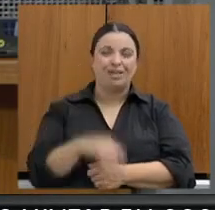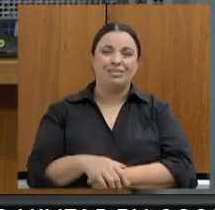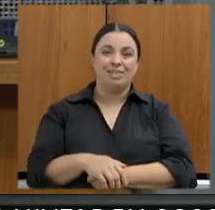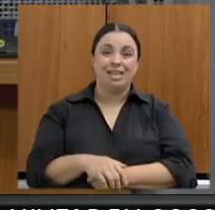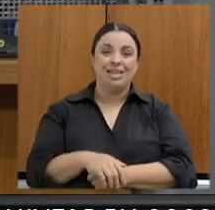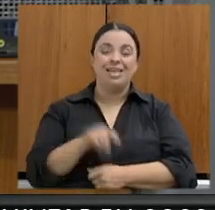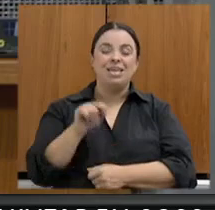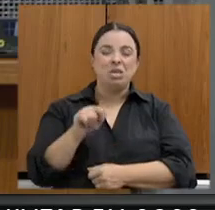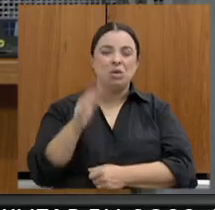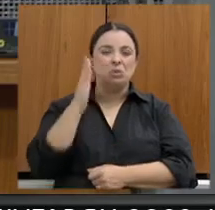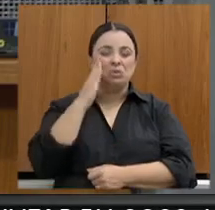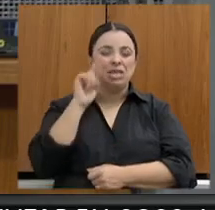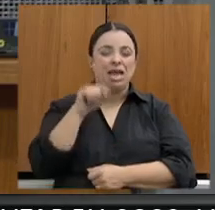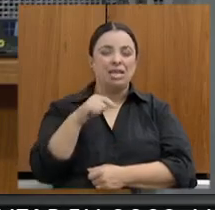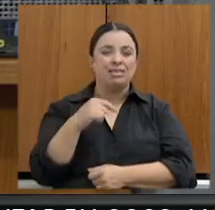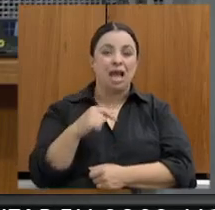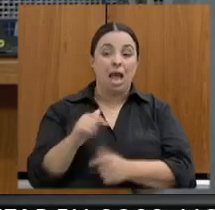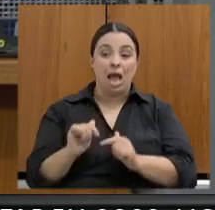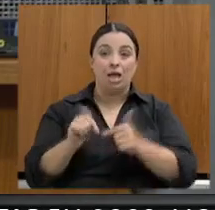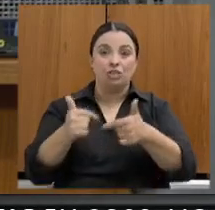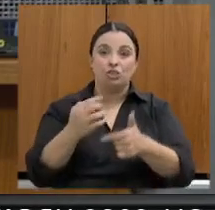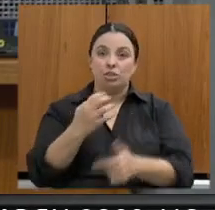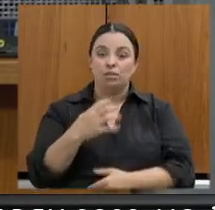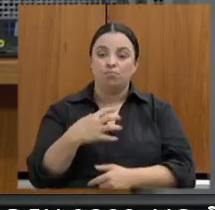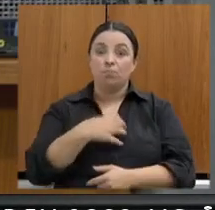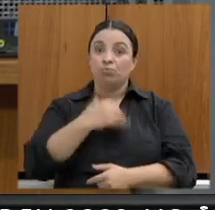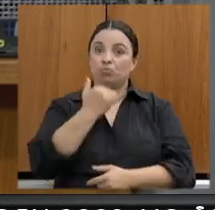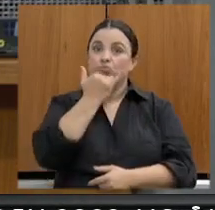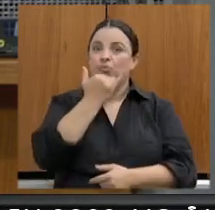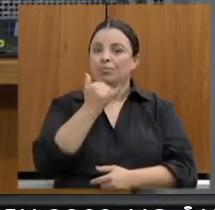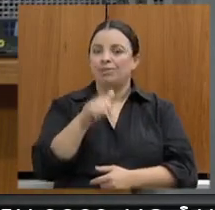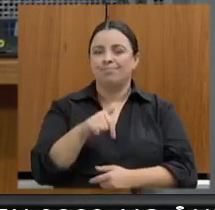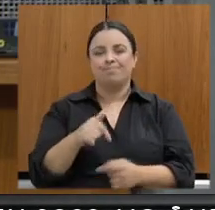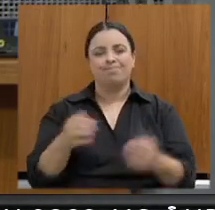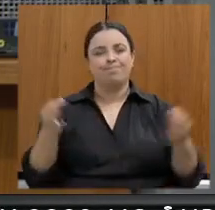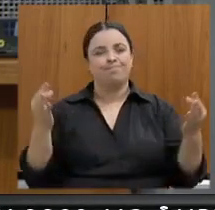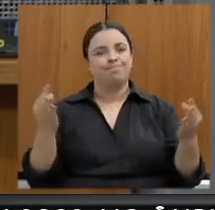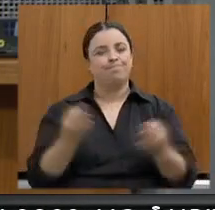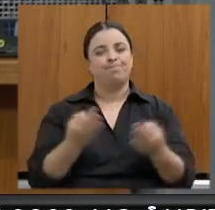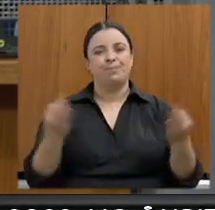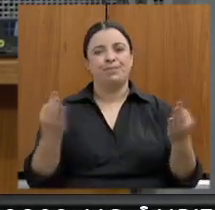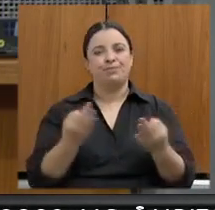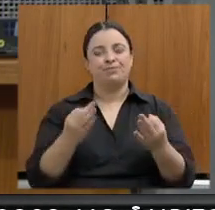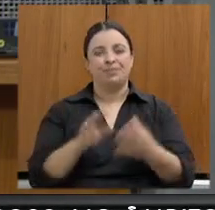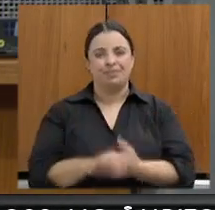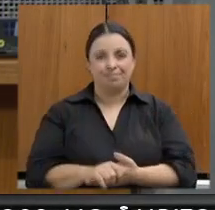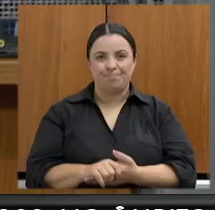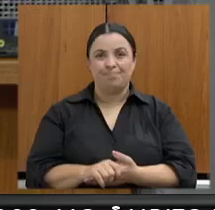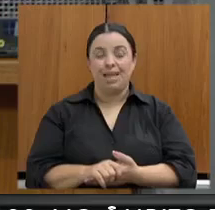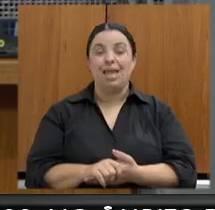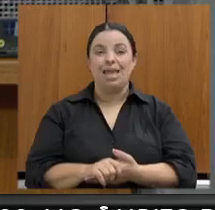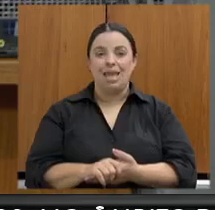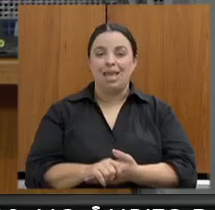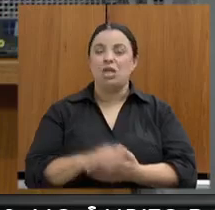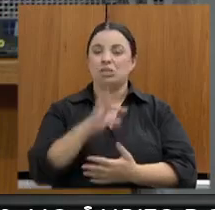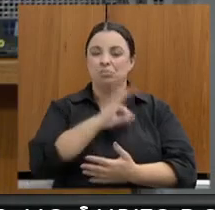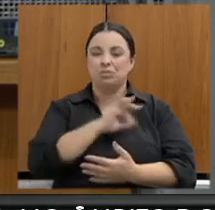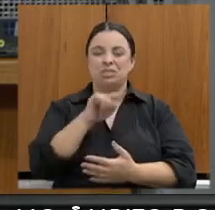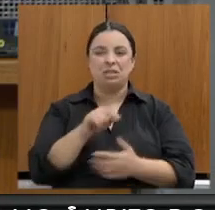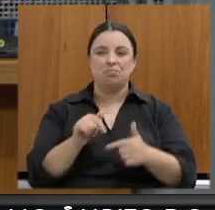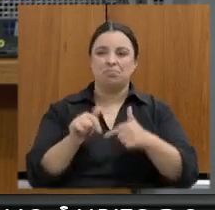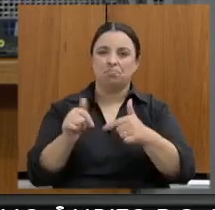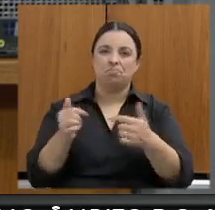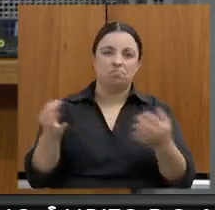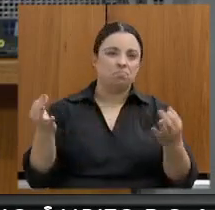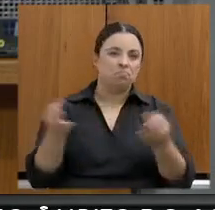Varginha de surpresa fantástica nenhum cidadão foi ferido não vemos aquelas cenas do